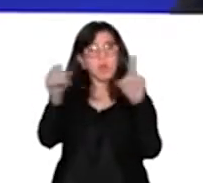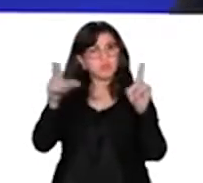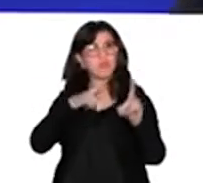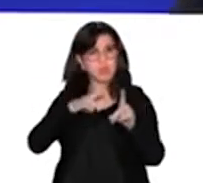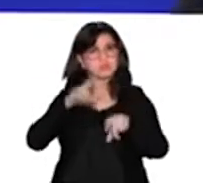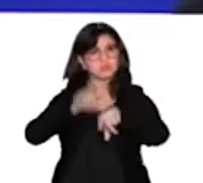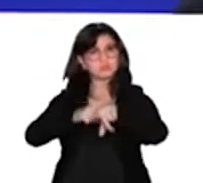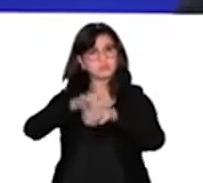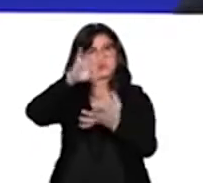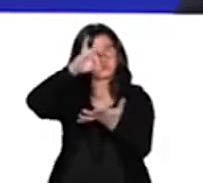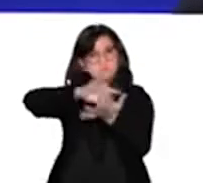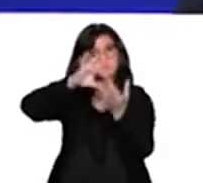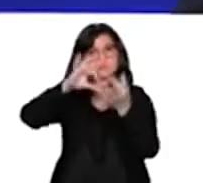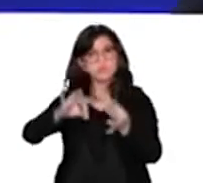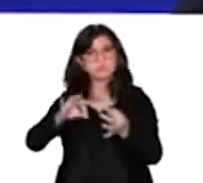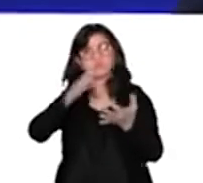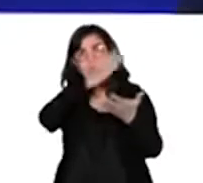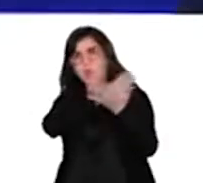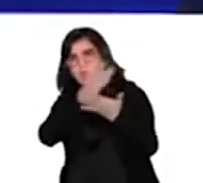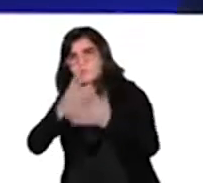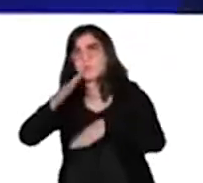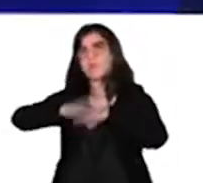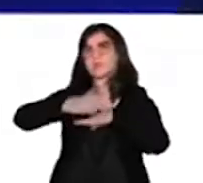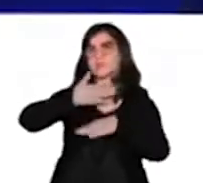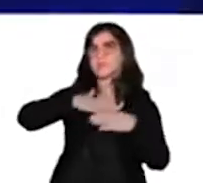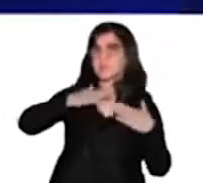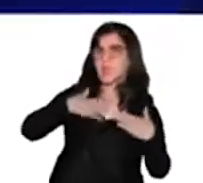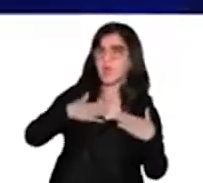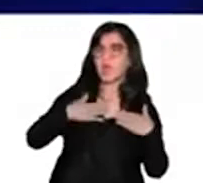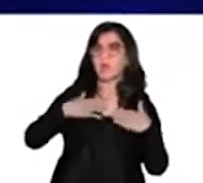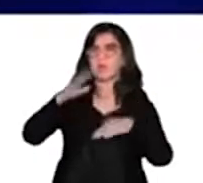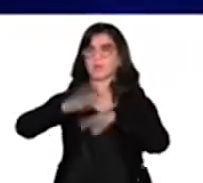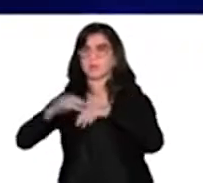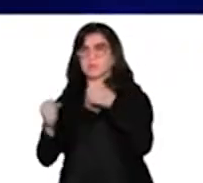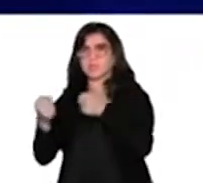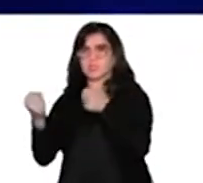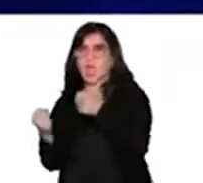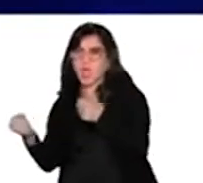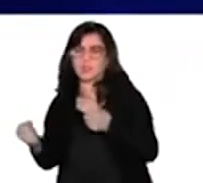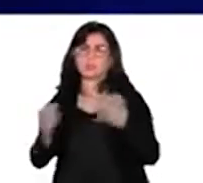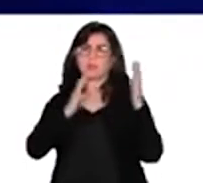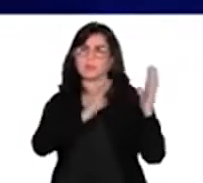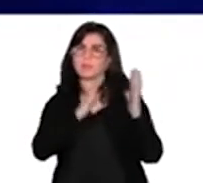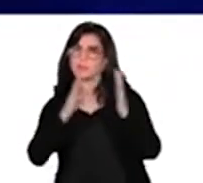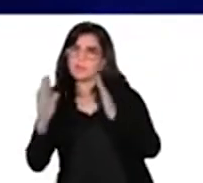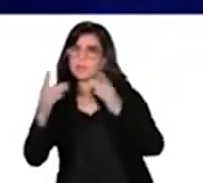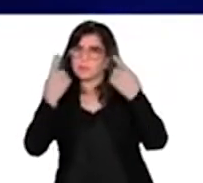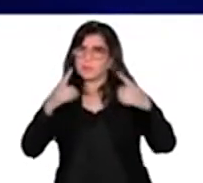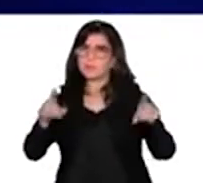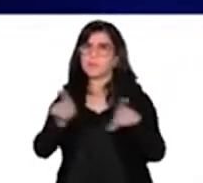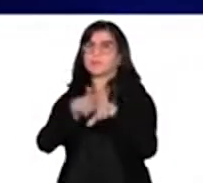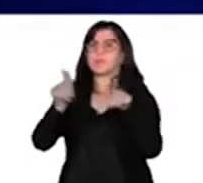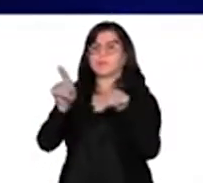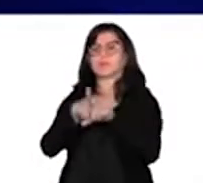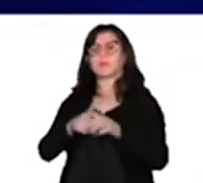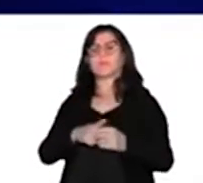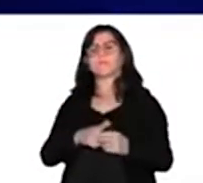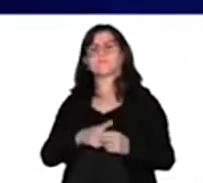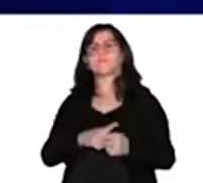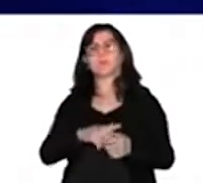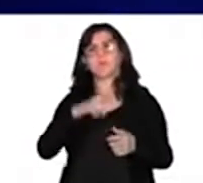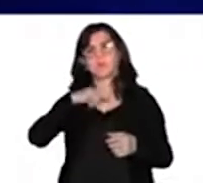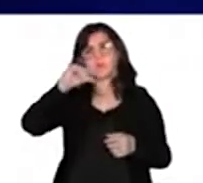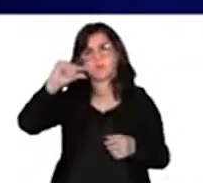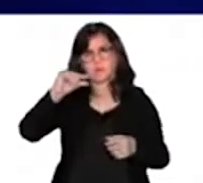de partes, umas partes mais calmas e partes mais agitadas. E também um